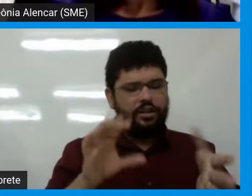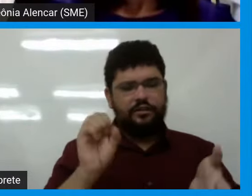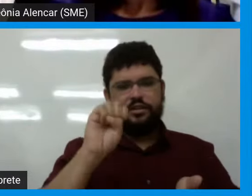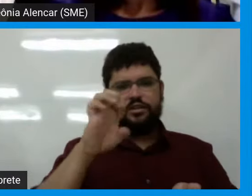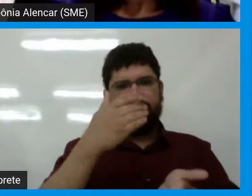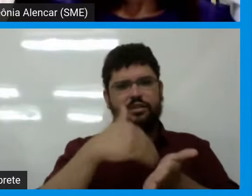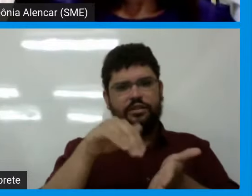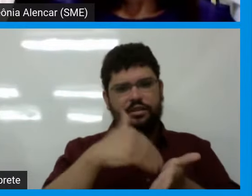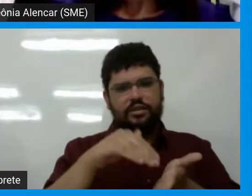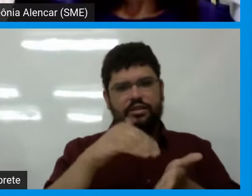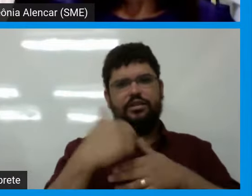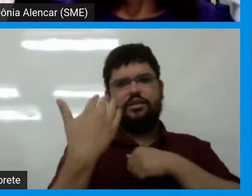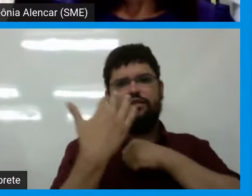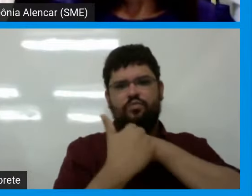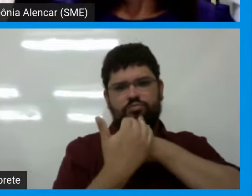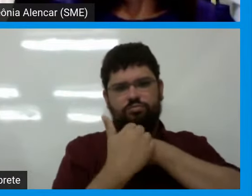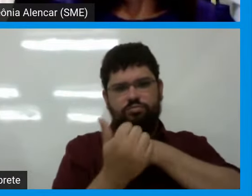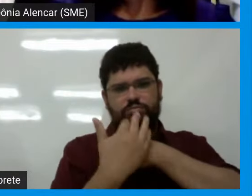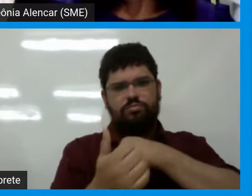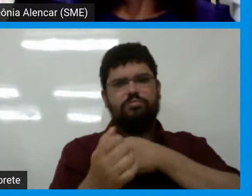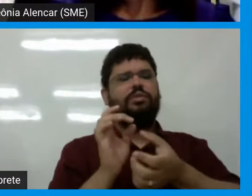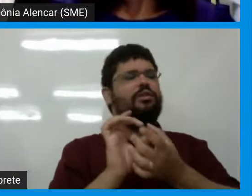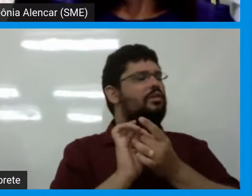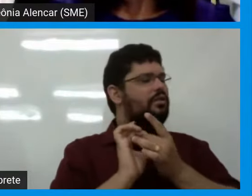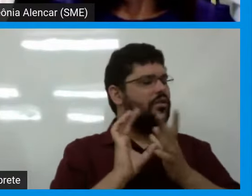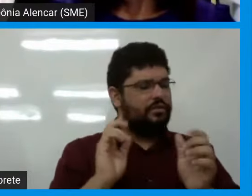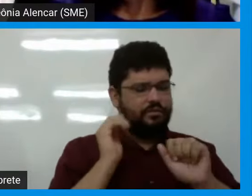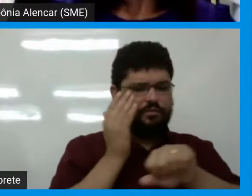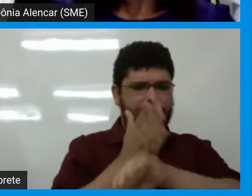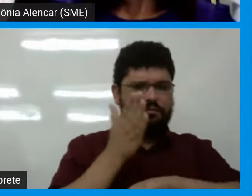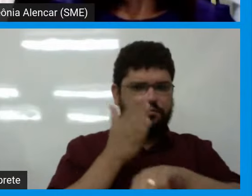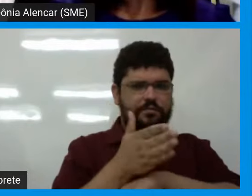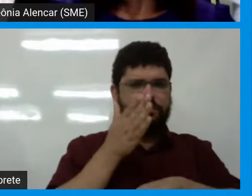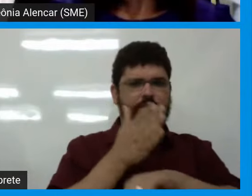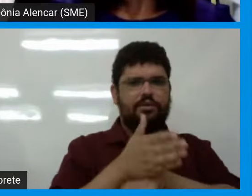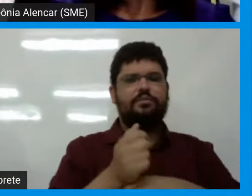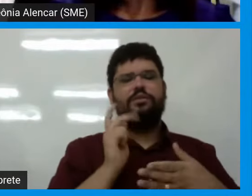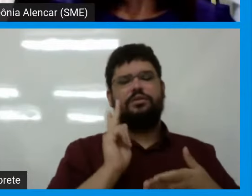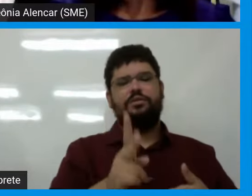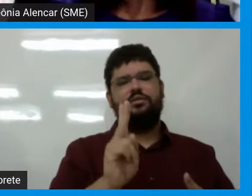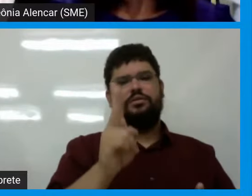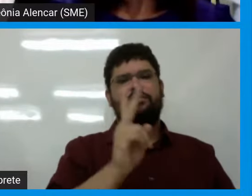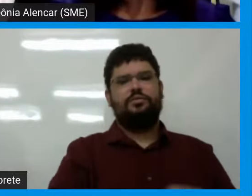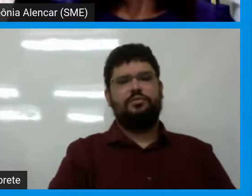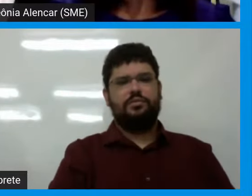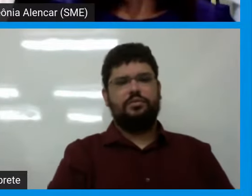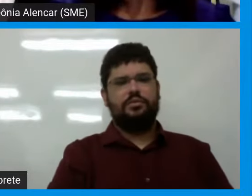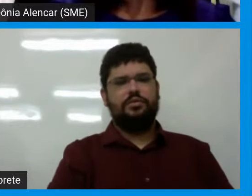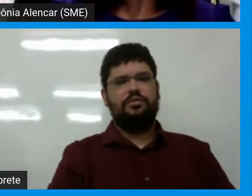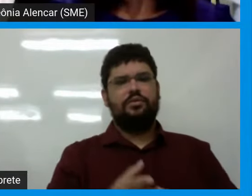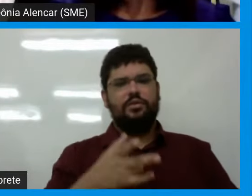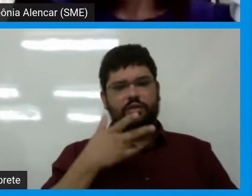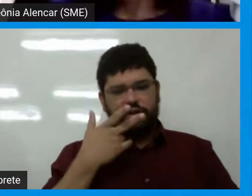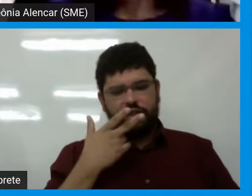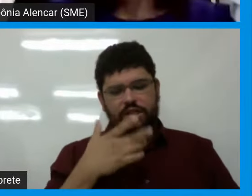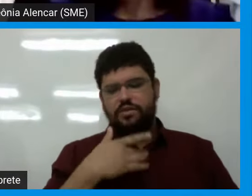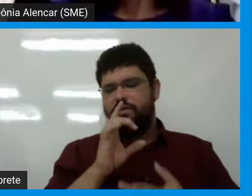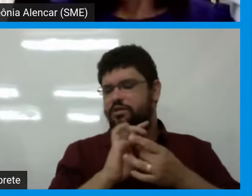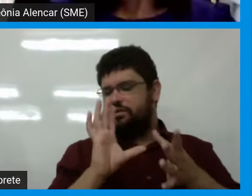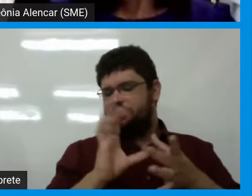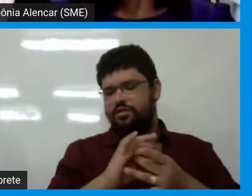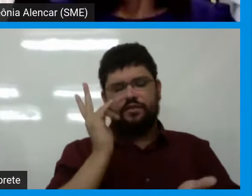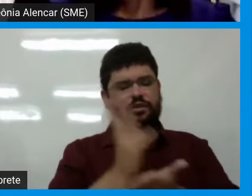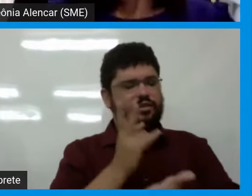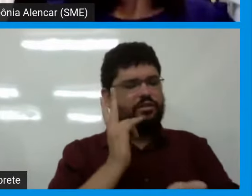de Educação, é um prazer colaborar, né, fica aqui já a minha disponibilidade para atendê-los.